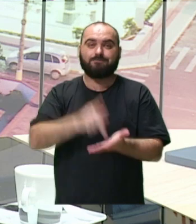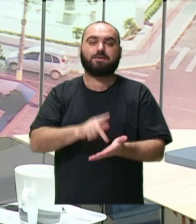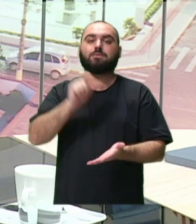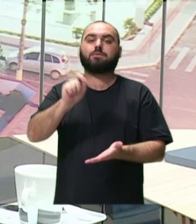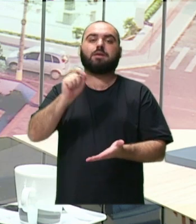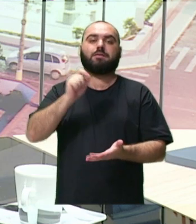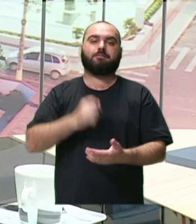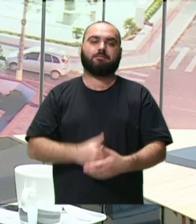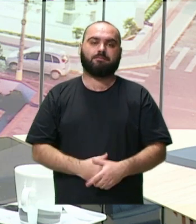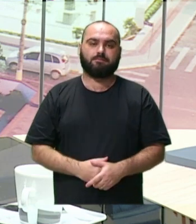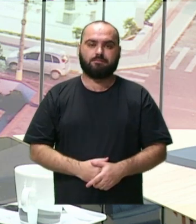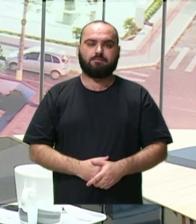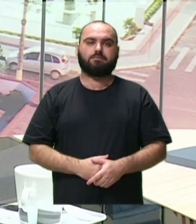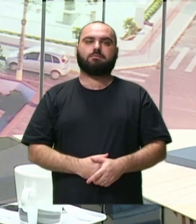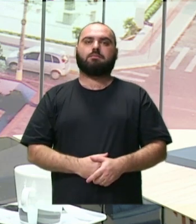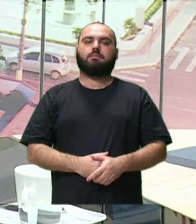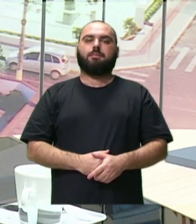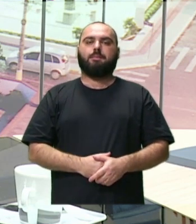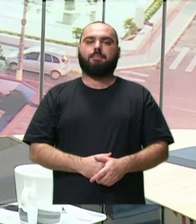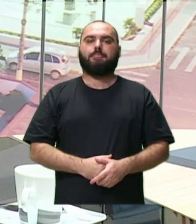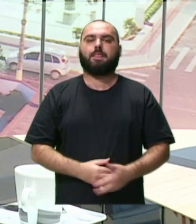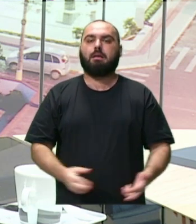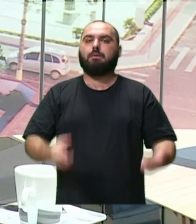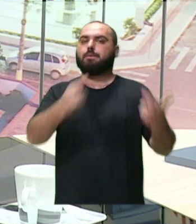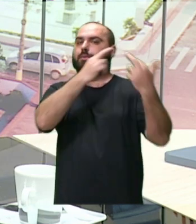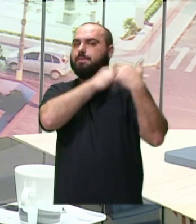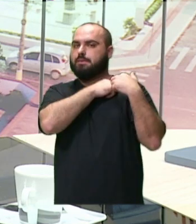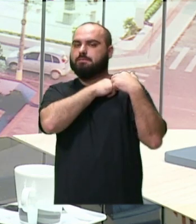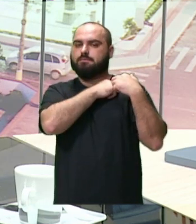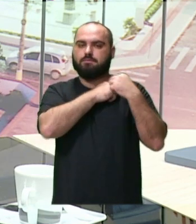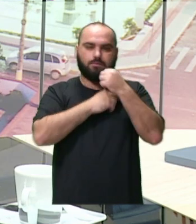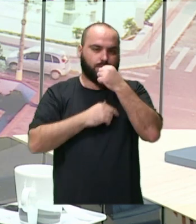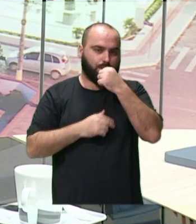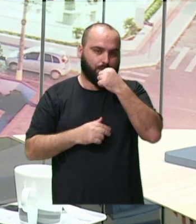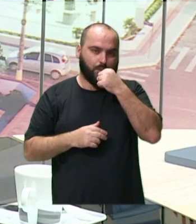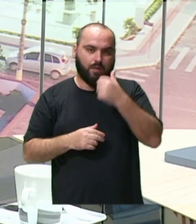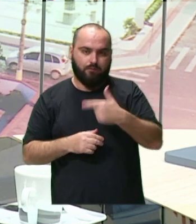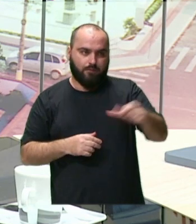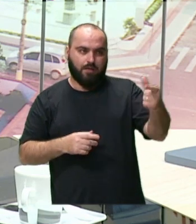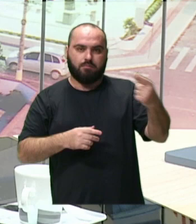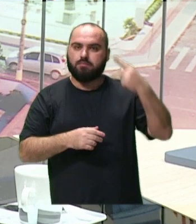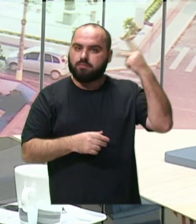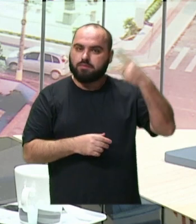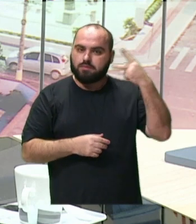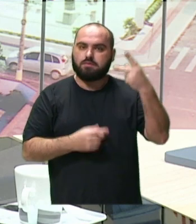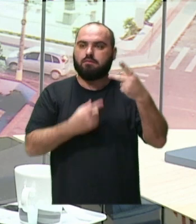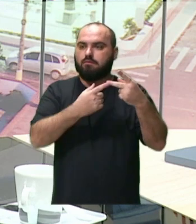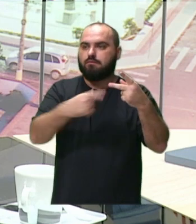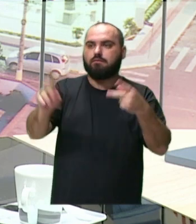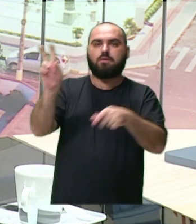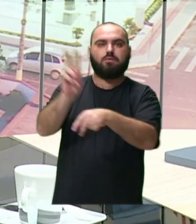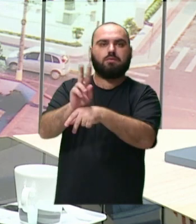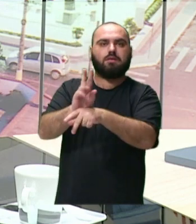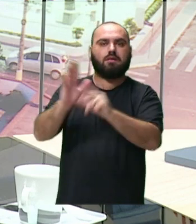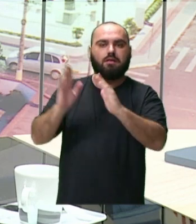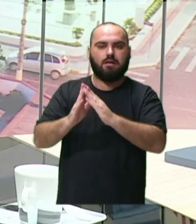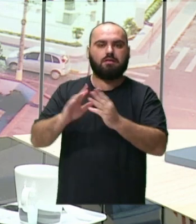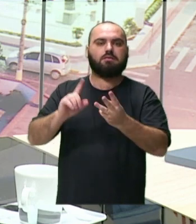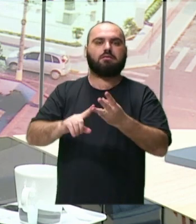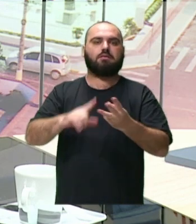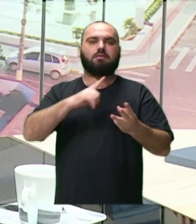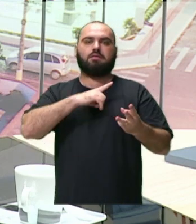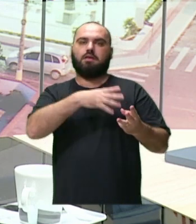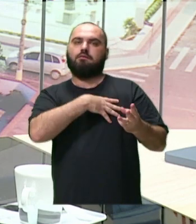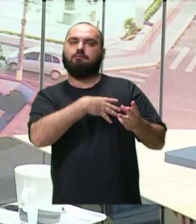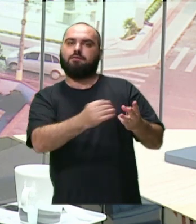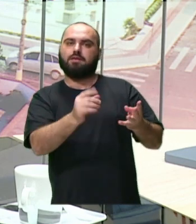a tarefa, que é muito mais do que o homem, porque ela vai estar na política, ela vai cuidar de casa, ela também tem uns filhos, ela se